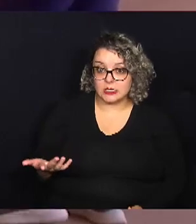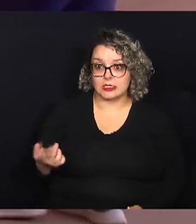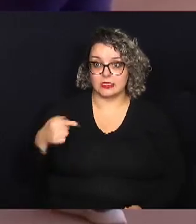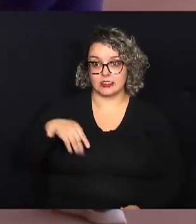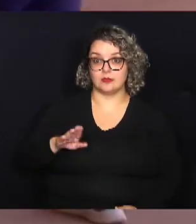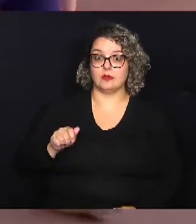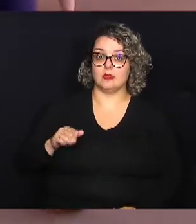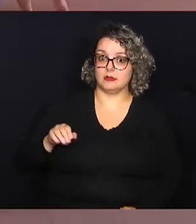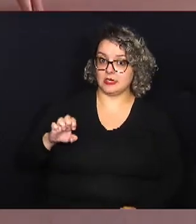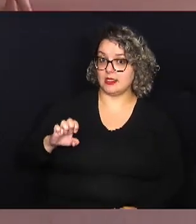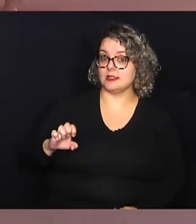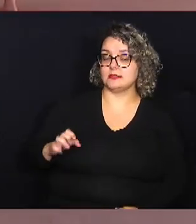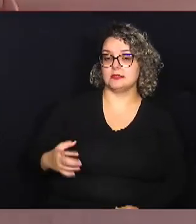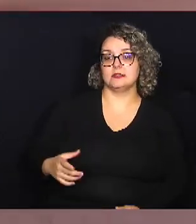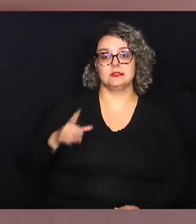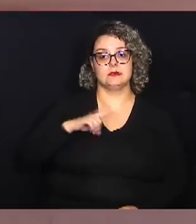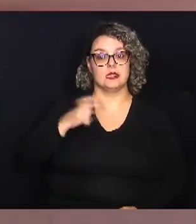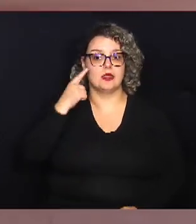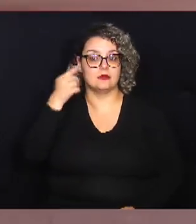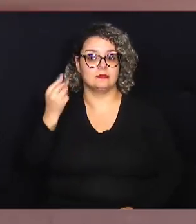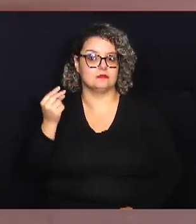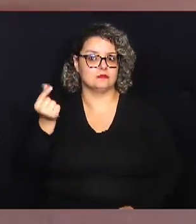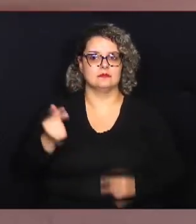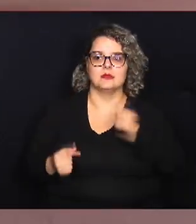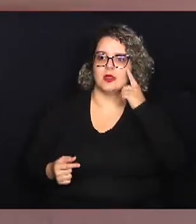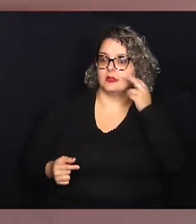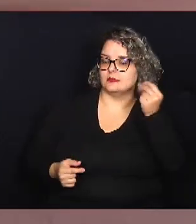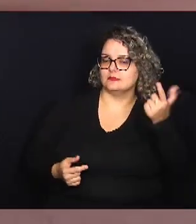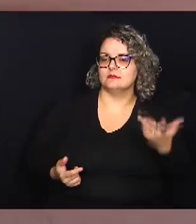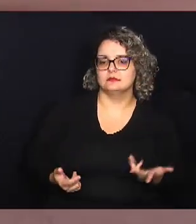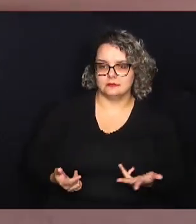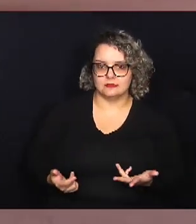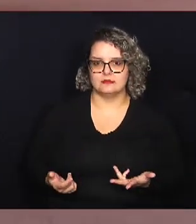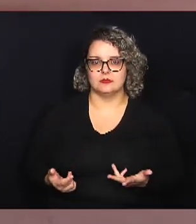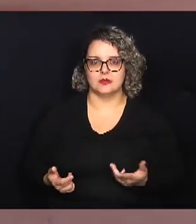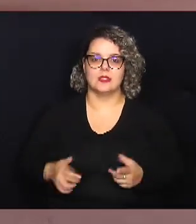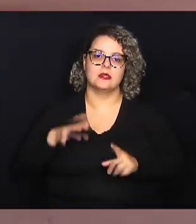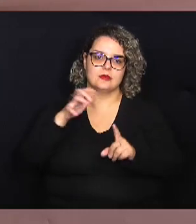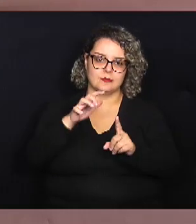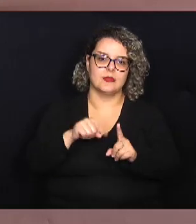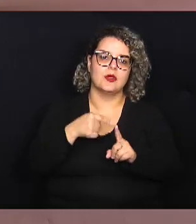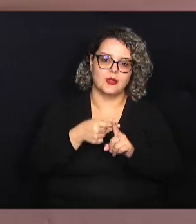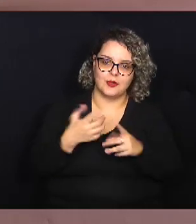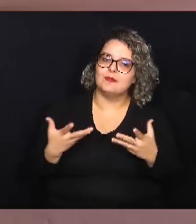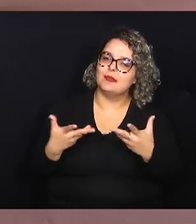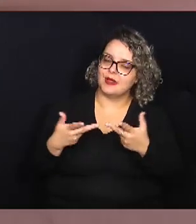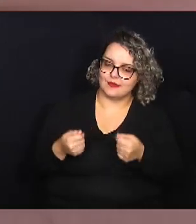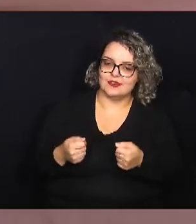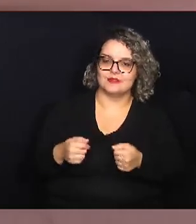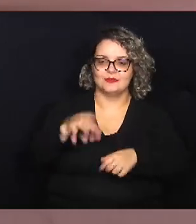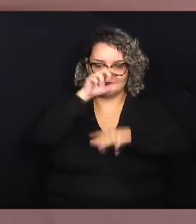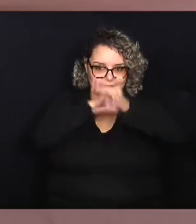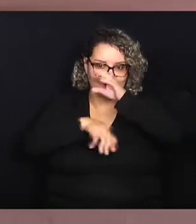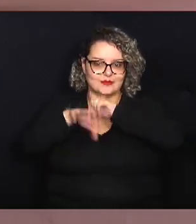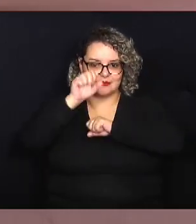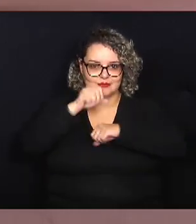sempre surge assim, com inovações que acabam refletindo assim, de uma forma maravilhosa no